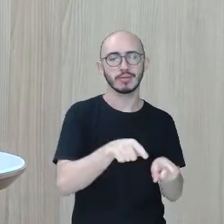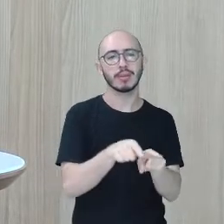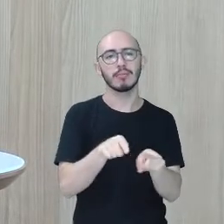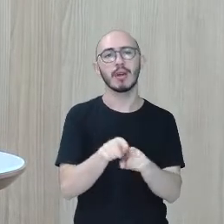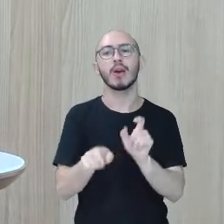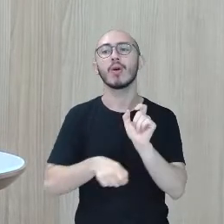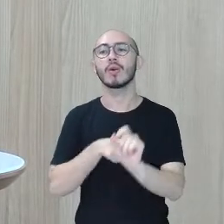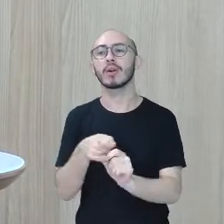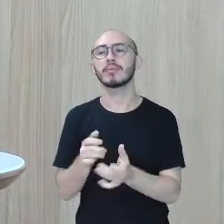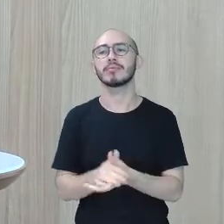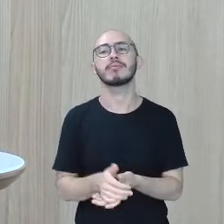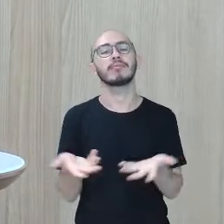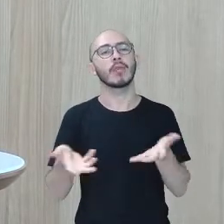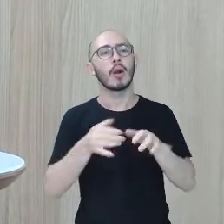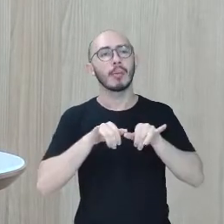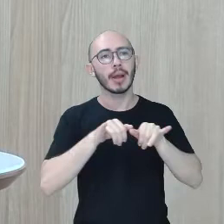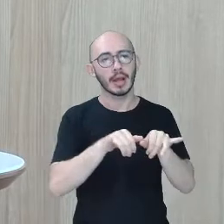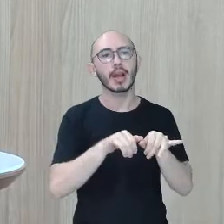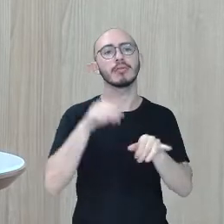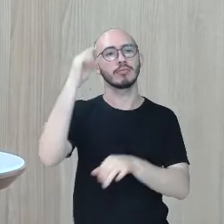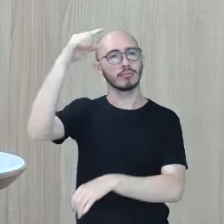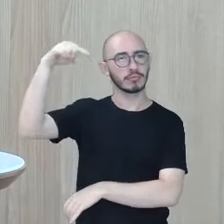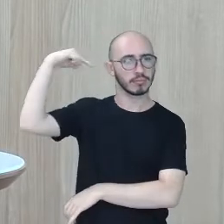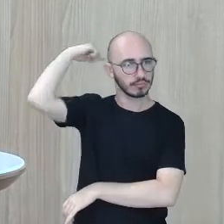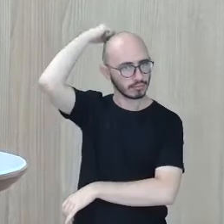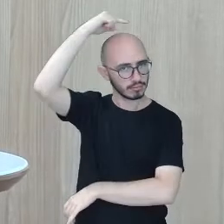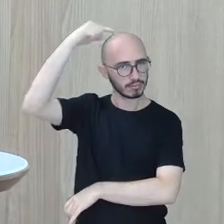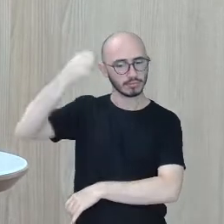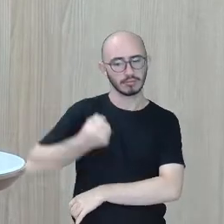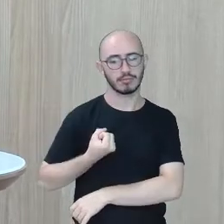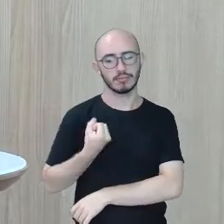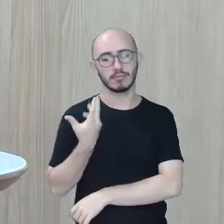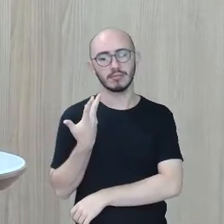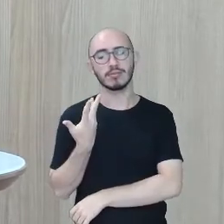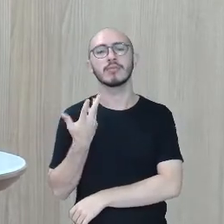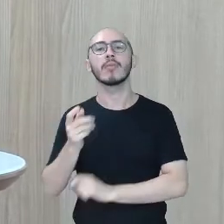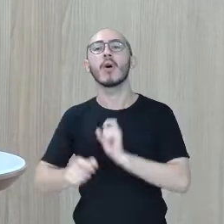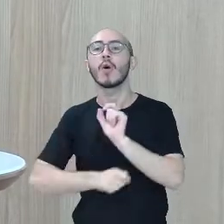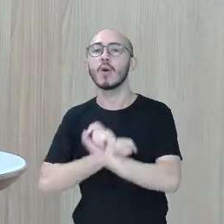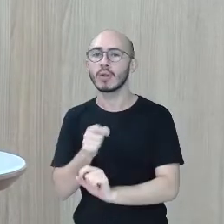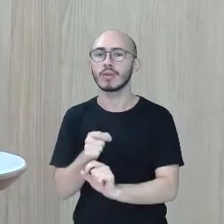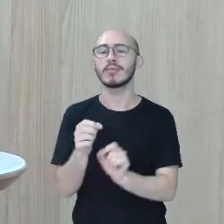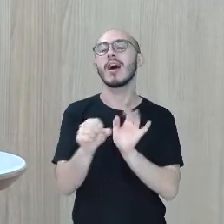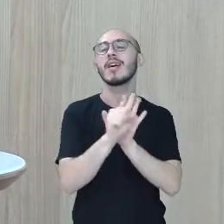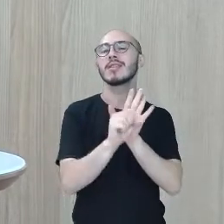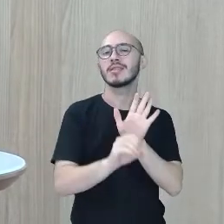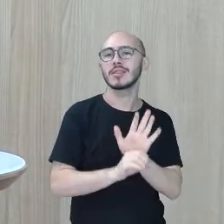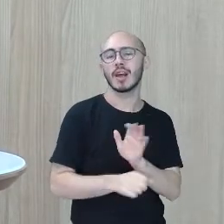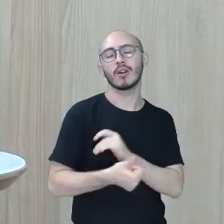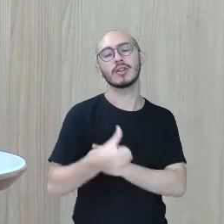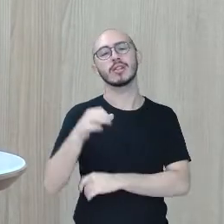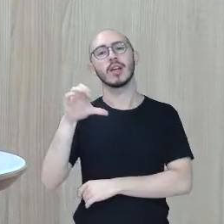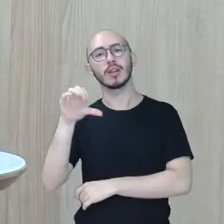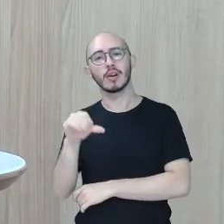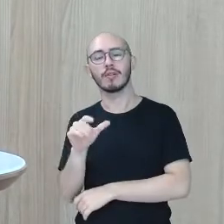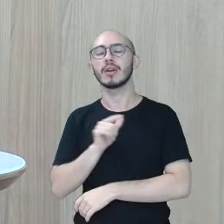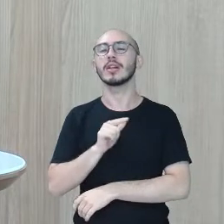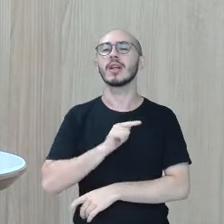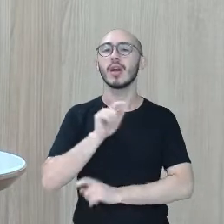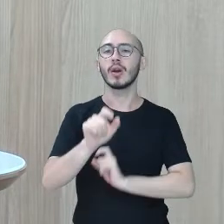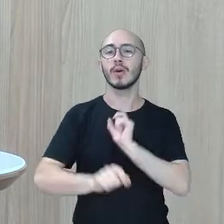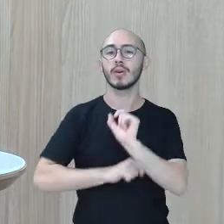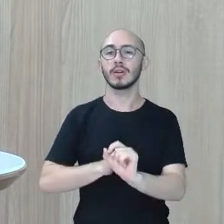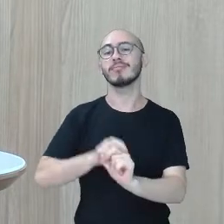como o mercado de São José, né, eles remontam ao século XIX, e eu acho muito interessante essa lógica do mercado público, né, porque, como você bem